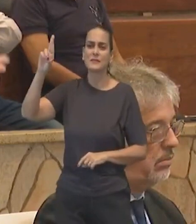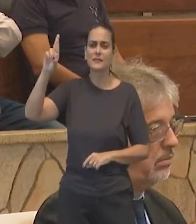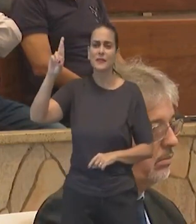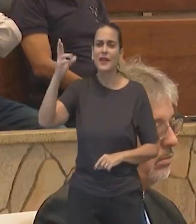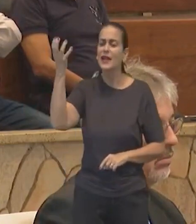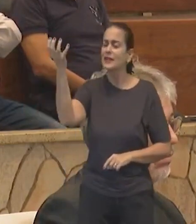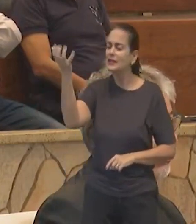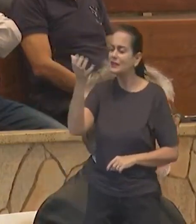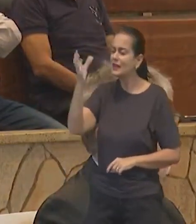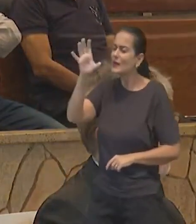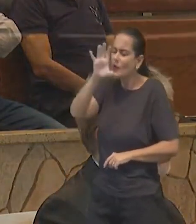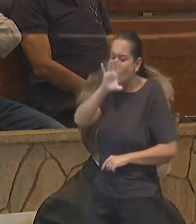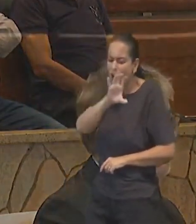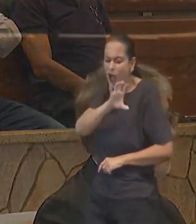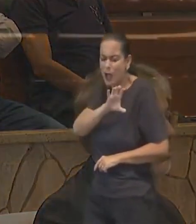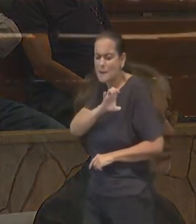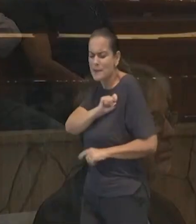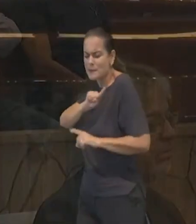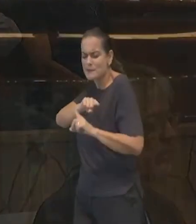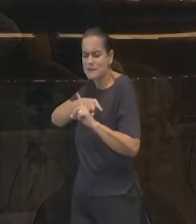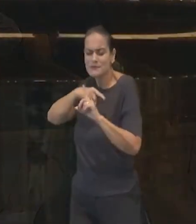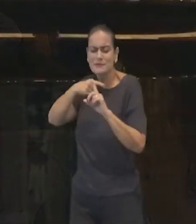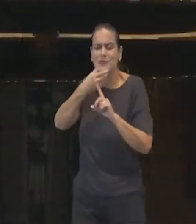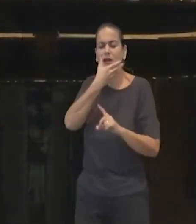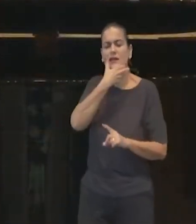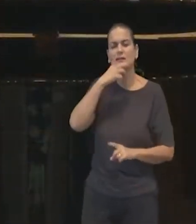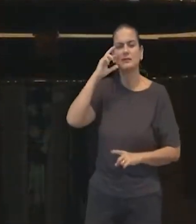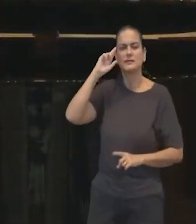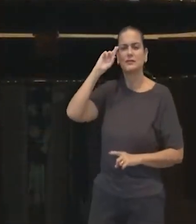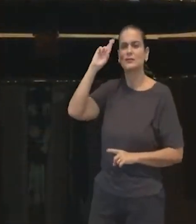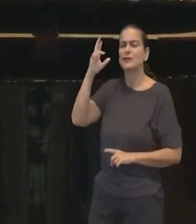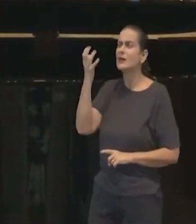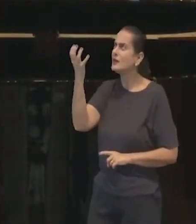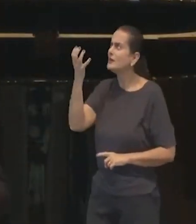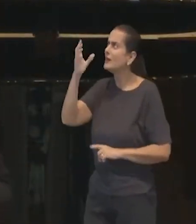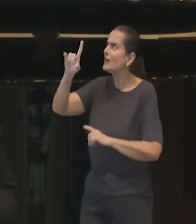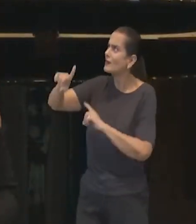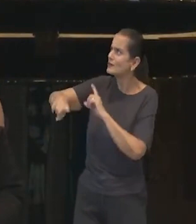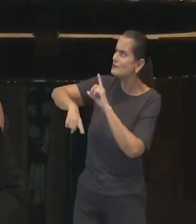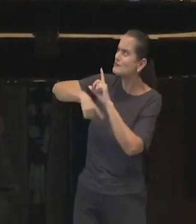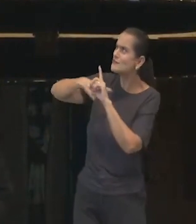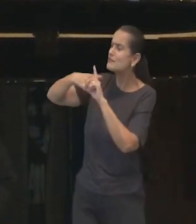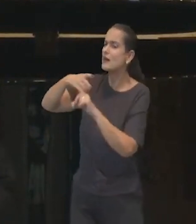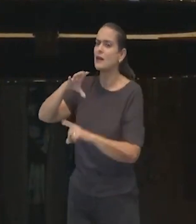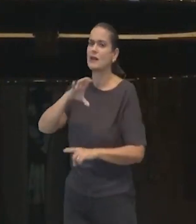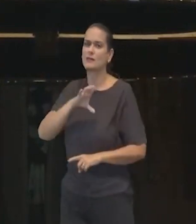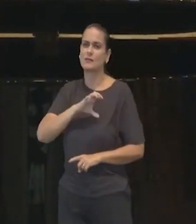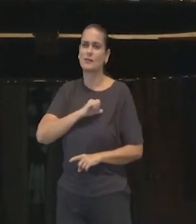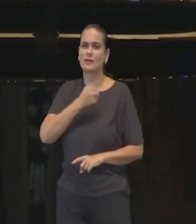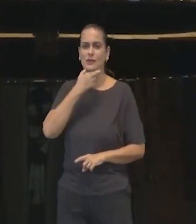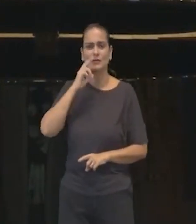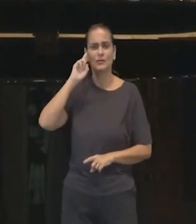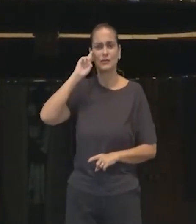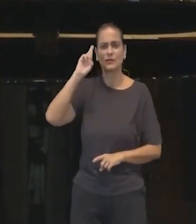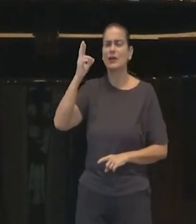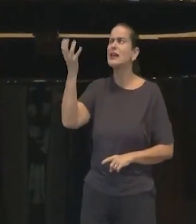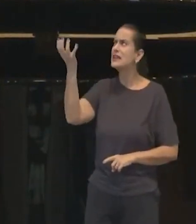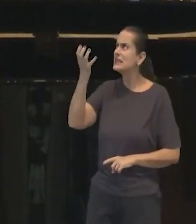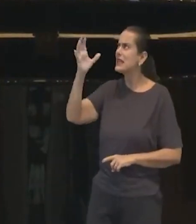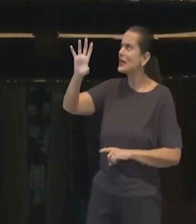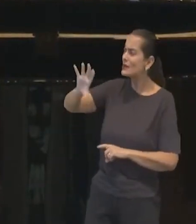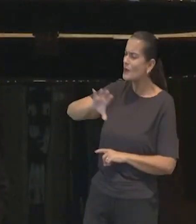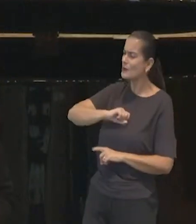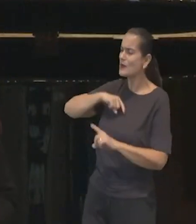Quero te amar mais, Senhor. Quero te amar mais, Senhor. Quero te amar